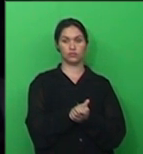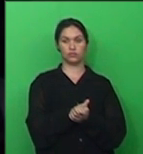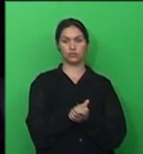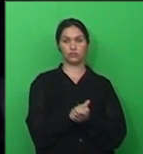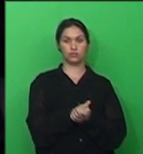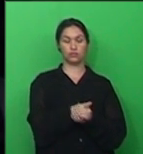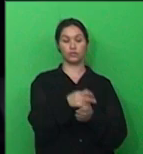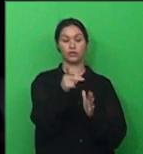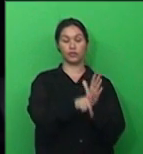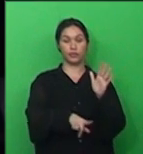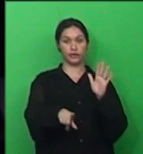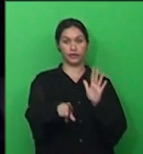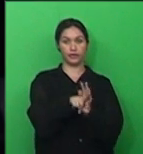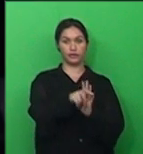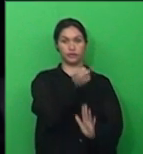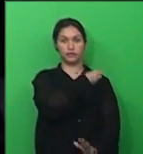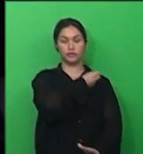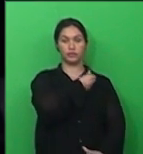E PL